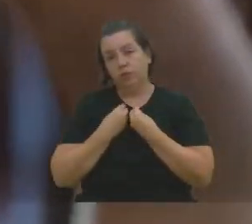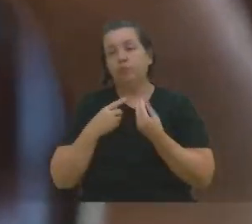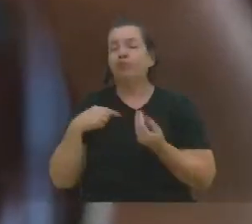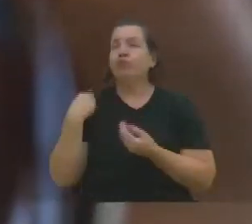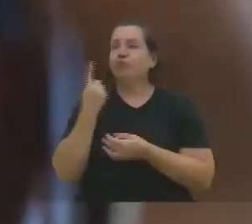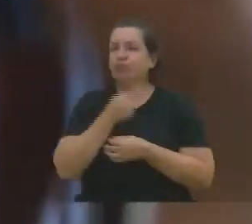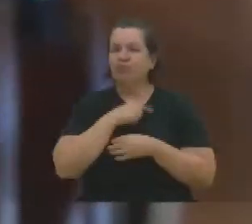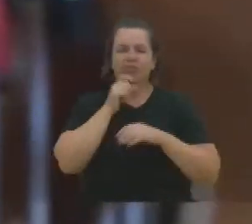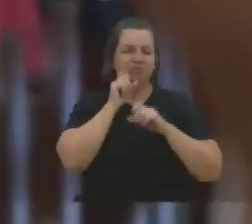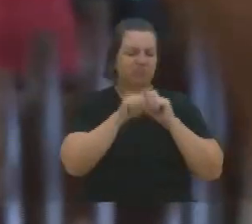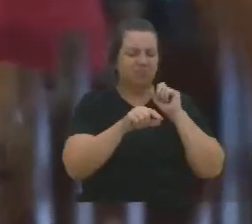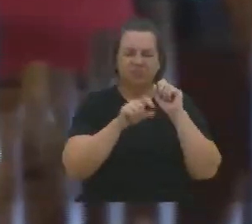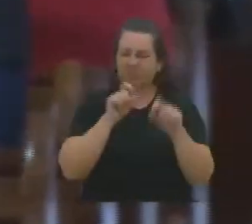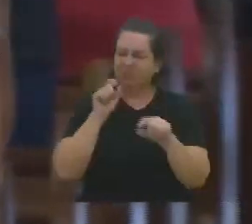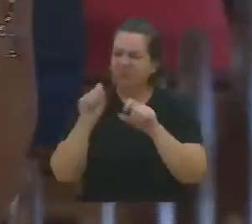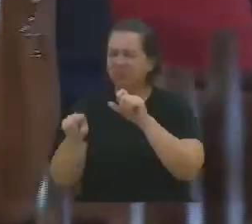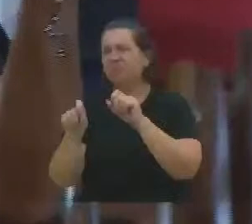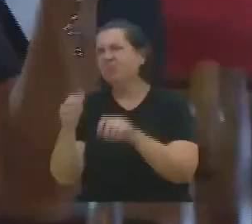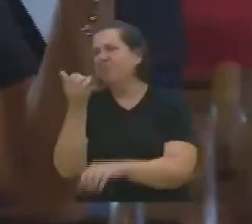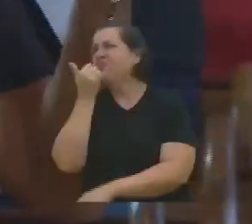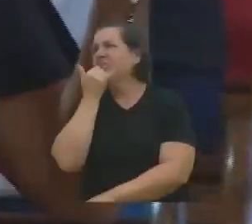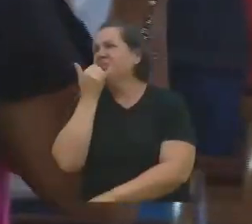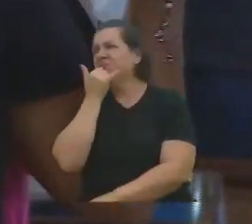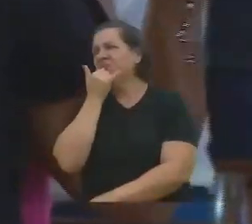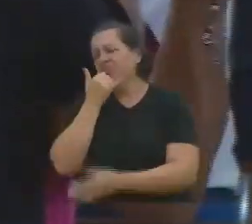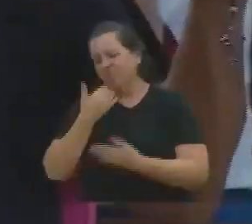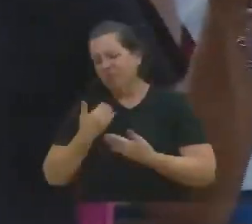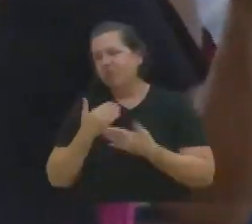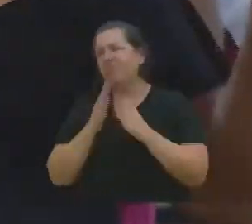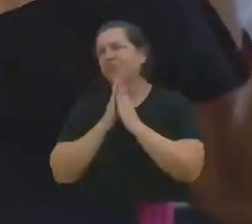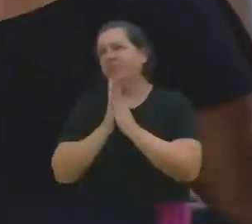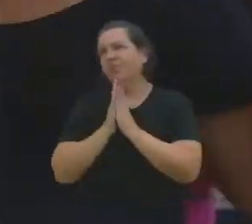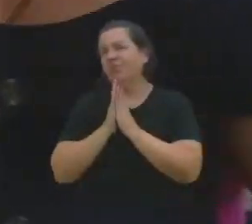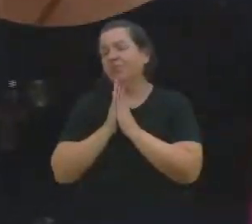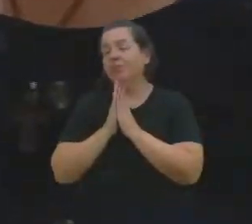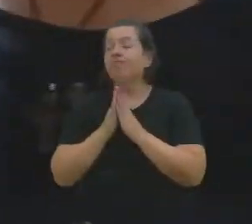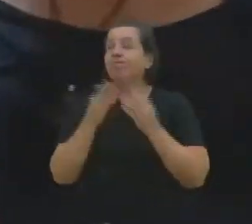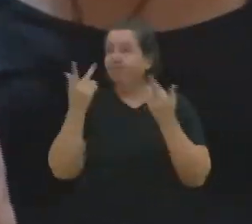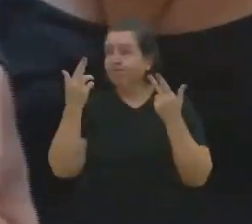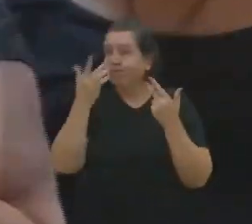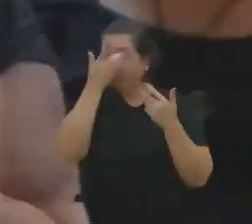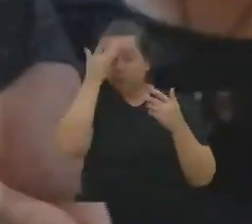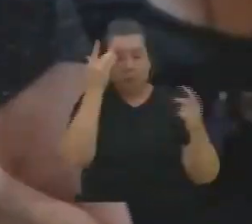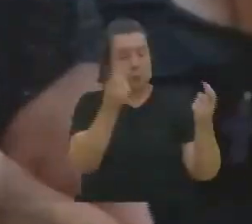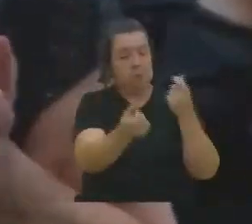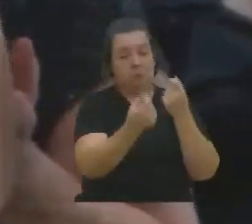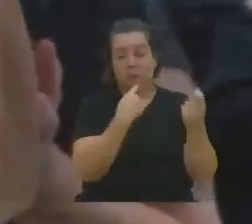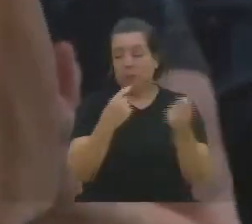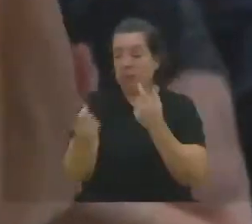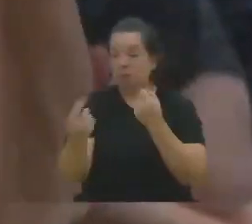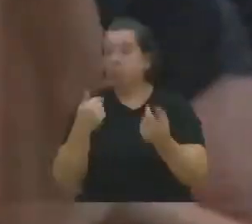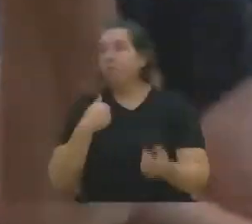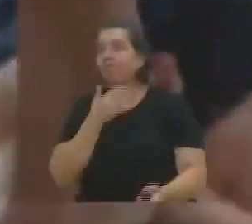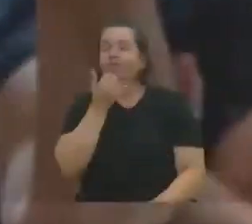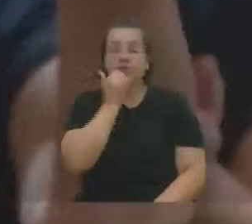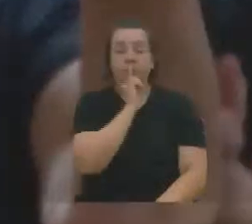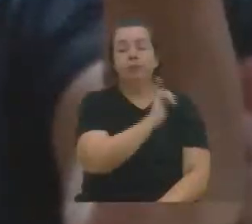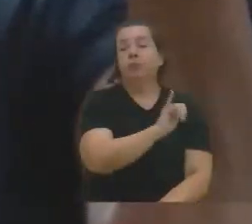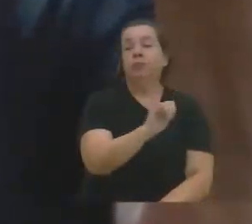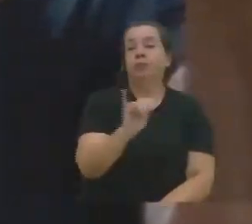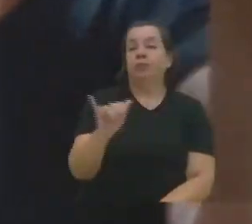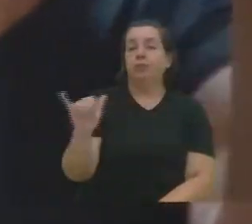nosso de cada dia nos dai hoje. Perdoai as nossas ofensas, assim como